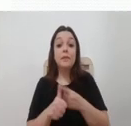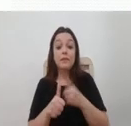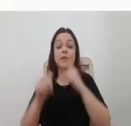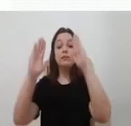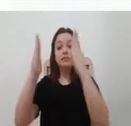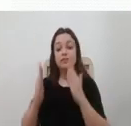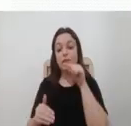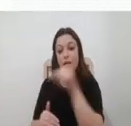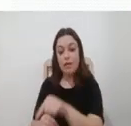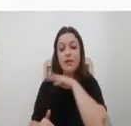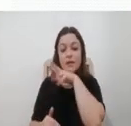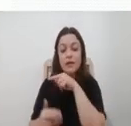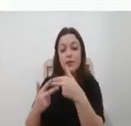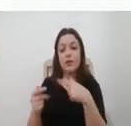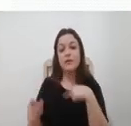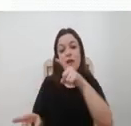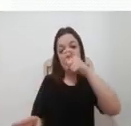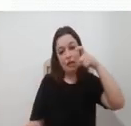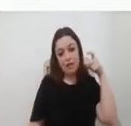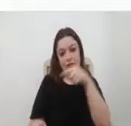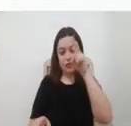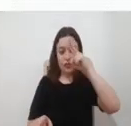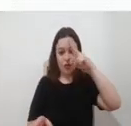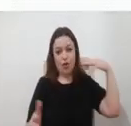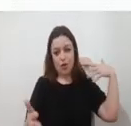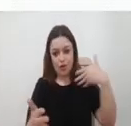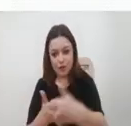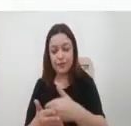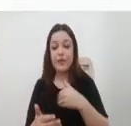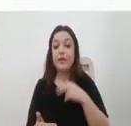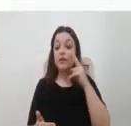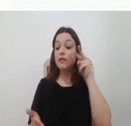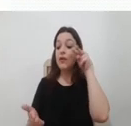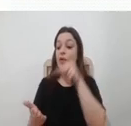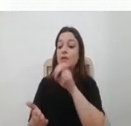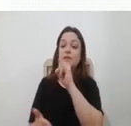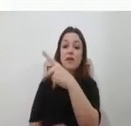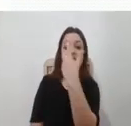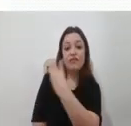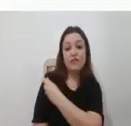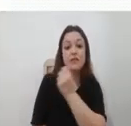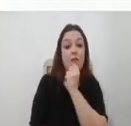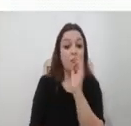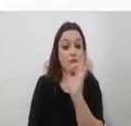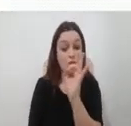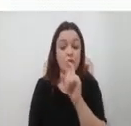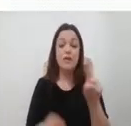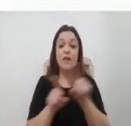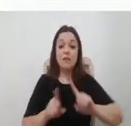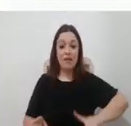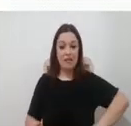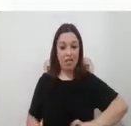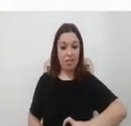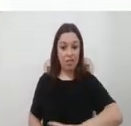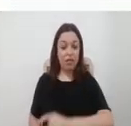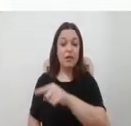Na anamnese, né, o que a gente pode avaliar também? Se o animal não apresenta vacina ou vermifugação